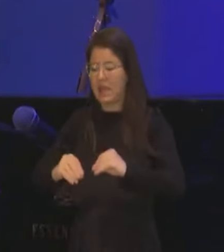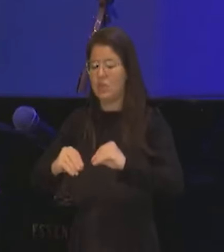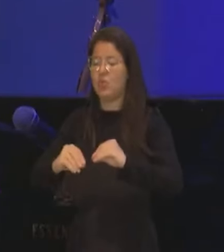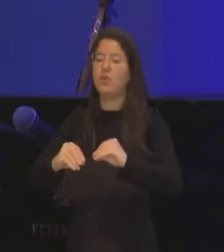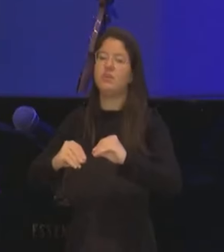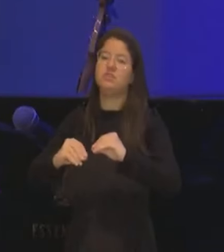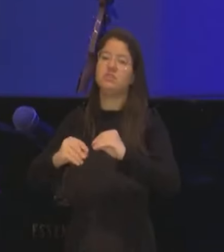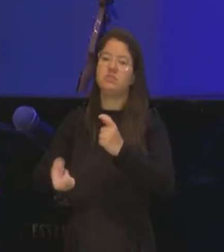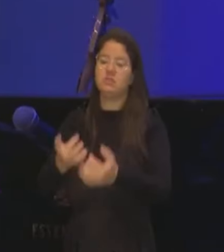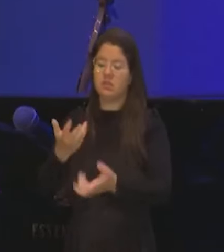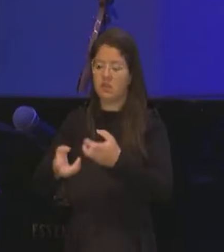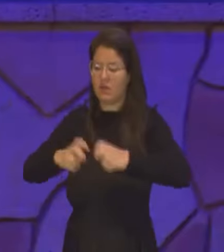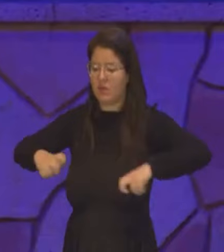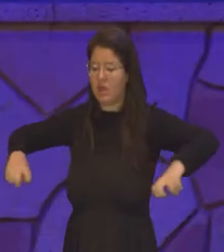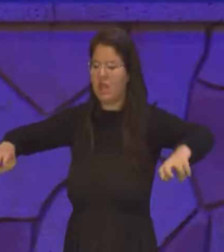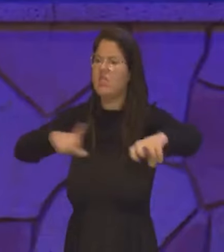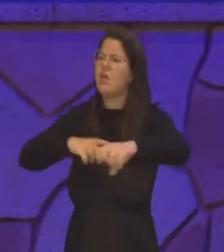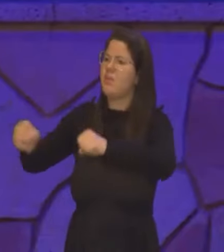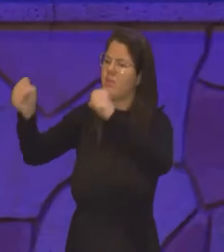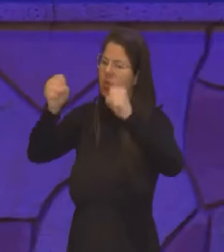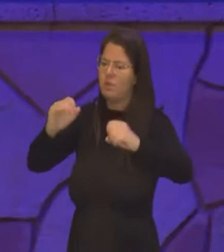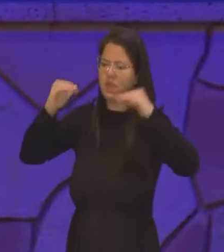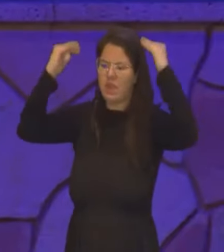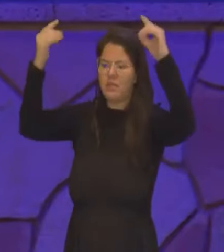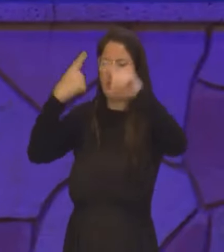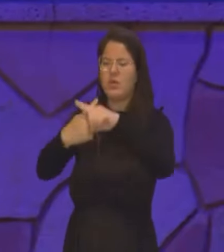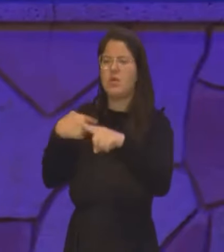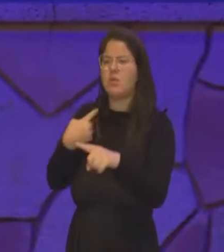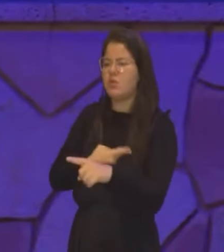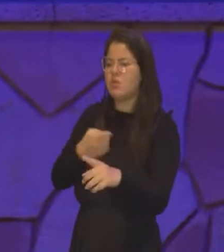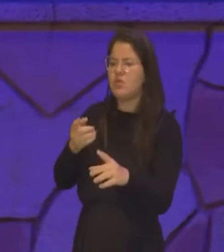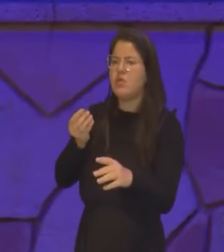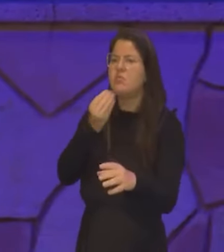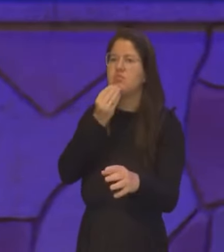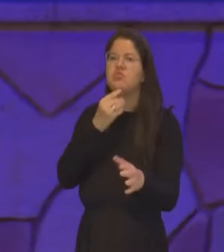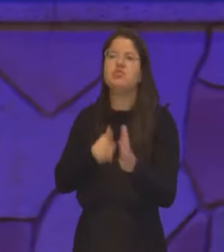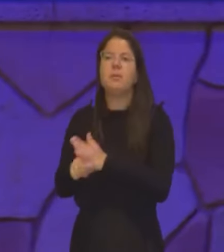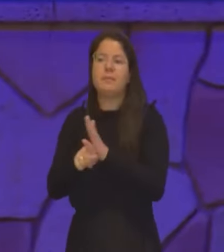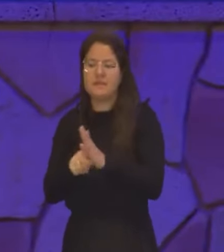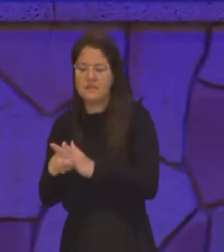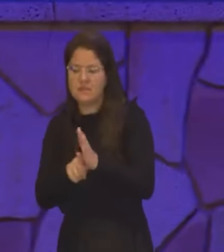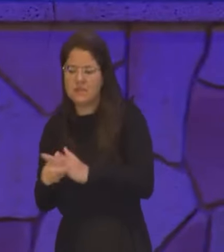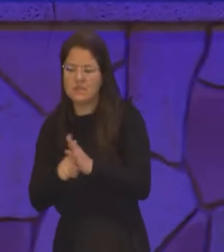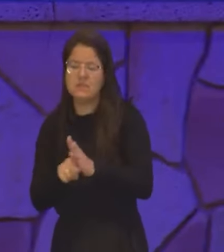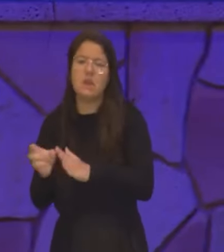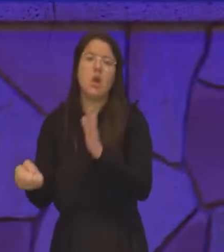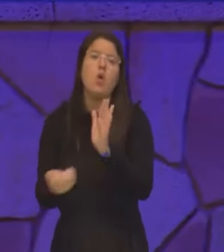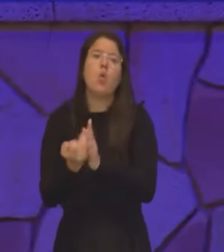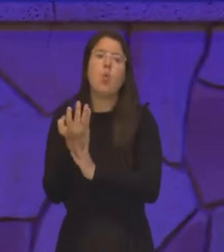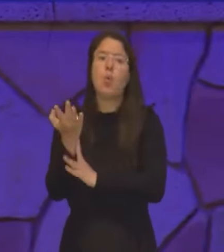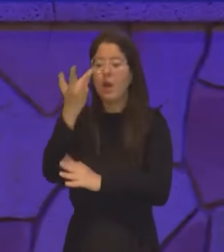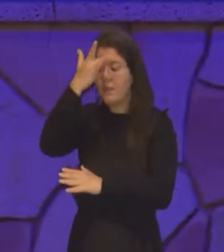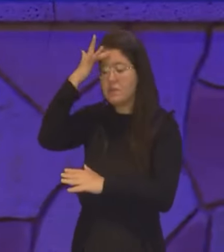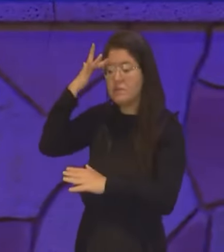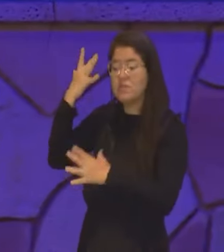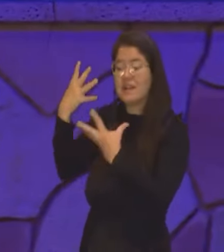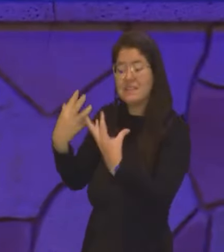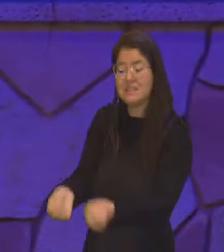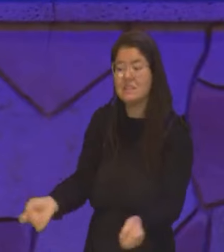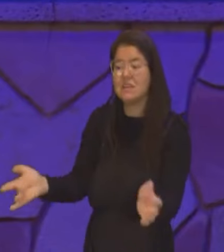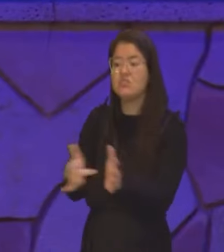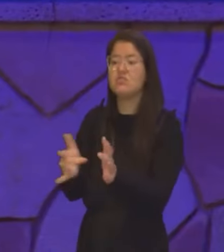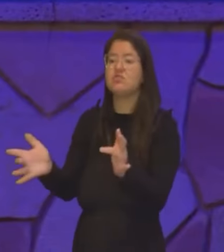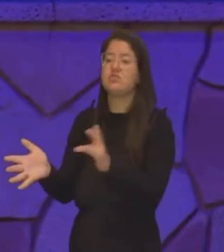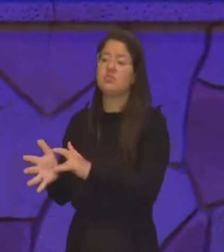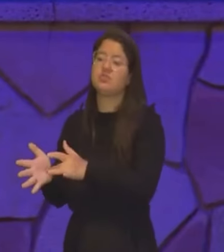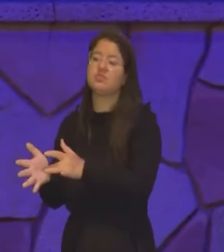sobrenatural. Porque quando nós perguntamos, e a gente poderia até fazer uma pesquisa, de quantas pessoas tomaram a decisão de